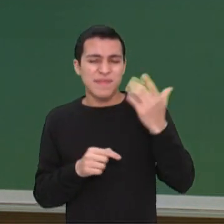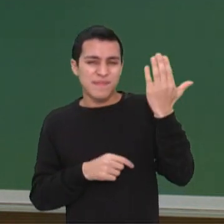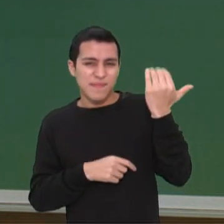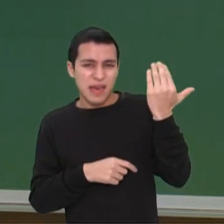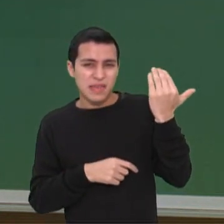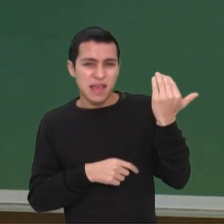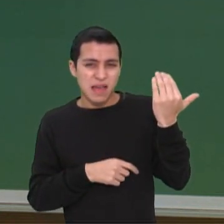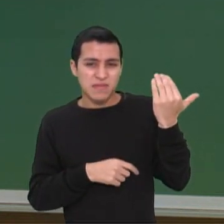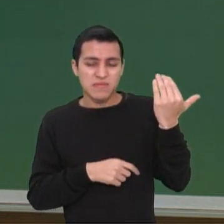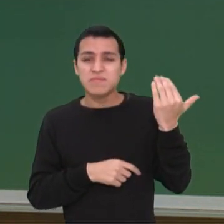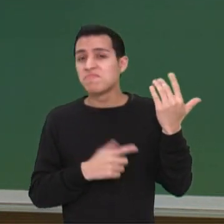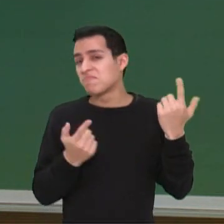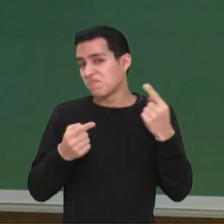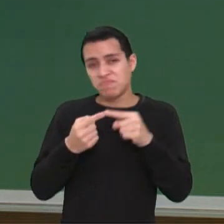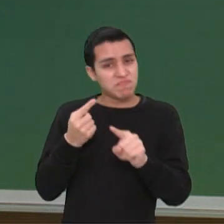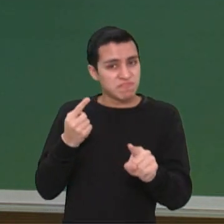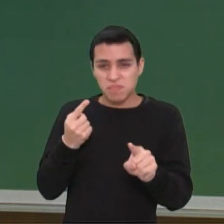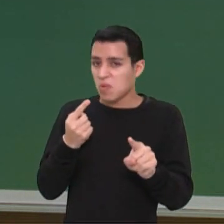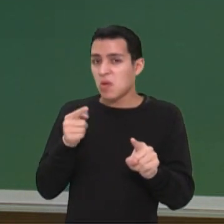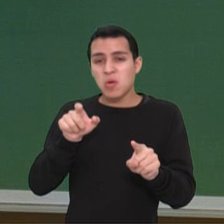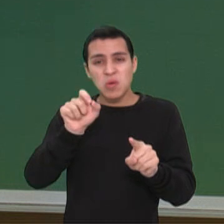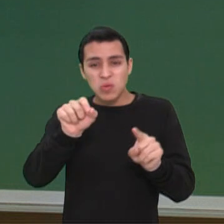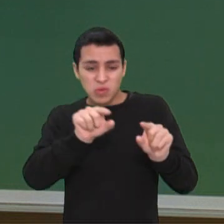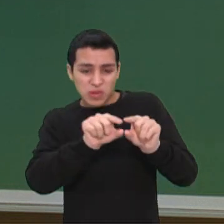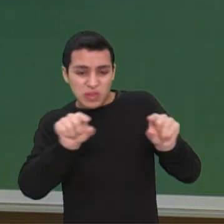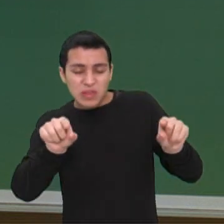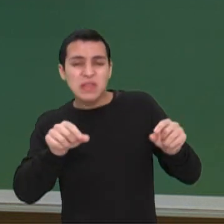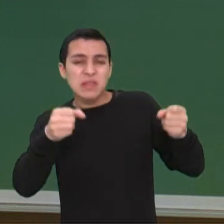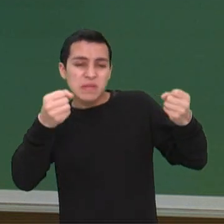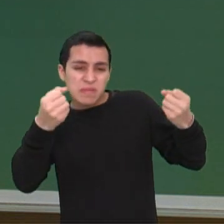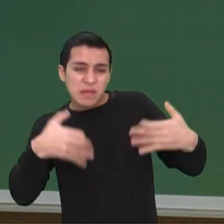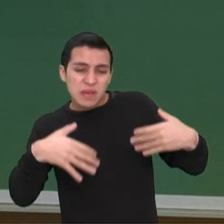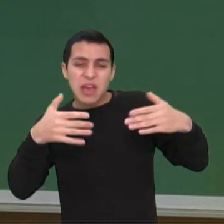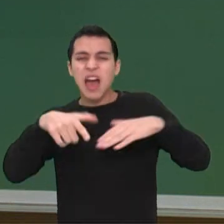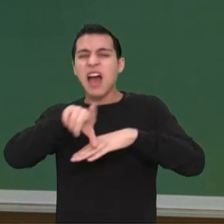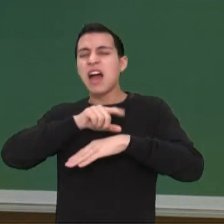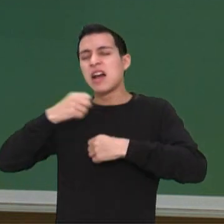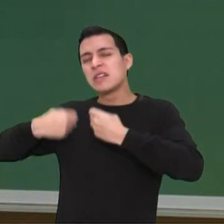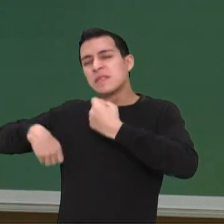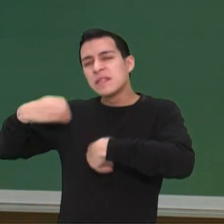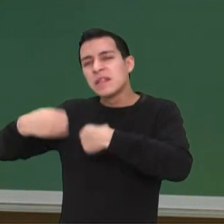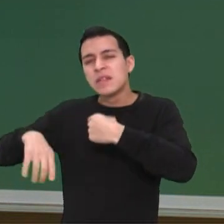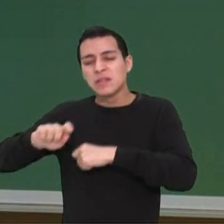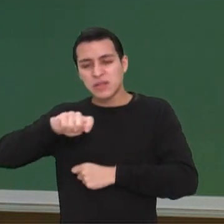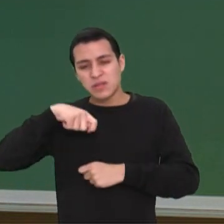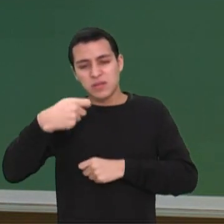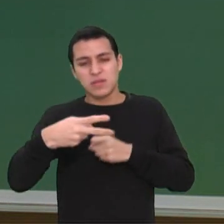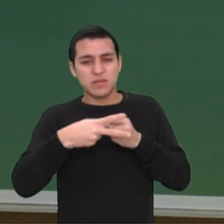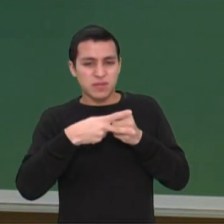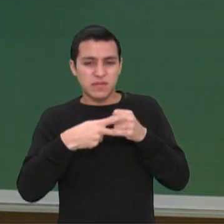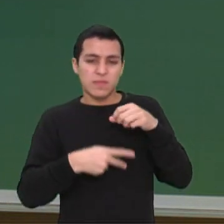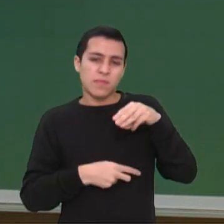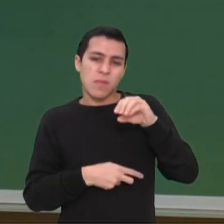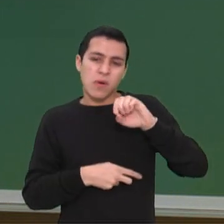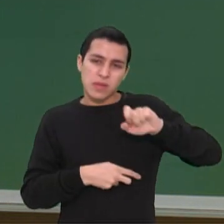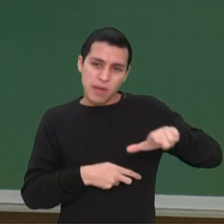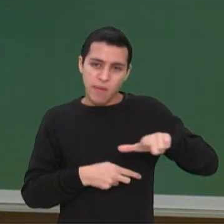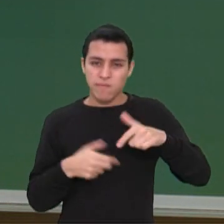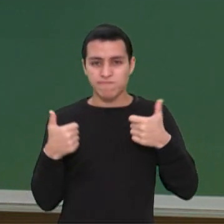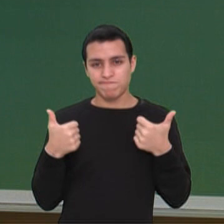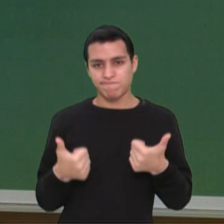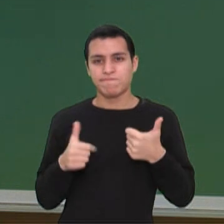E nesse caso não se enquadra dentro do que a gente já conversou anteriormente sobre o uso do verbo modal.